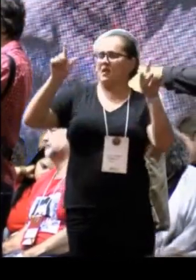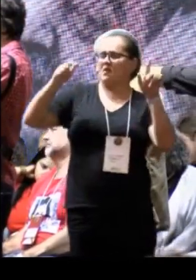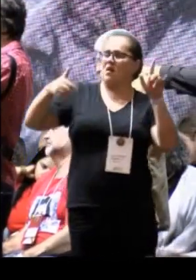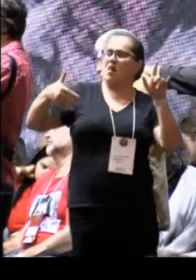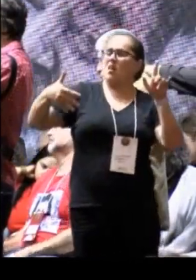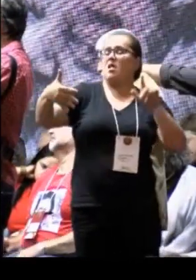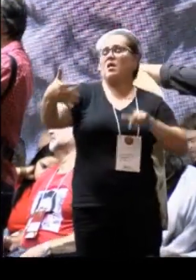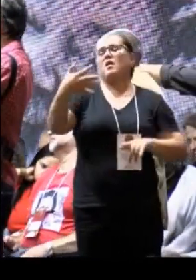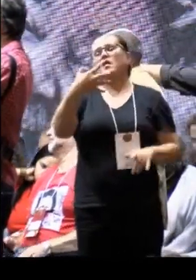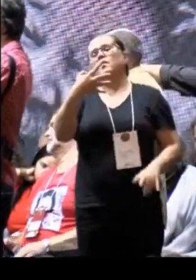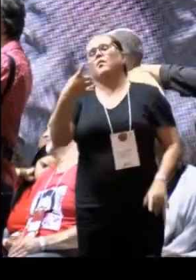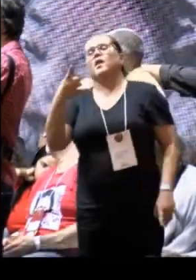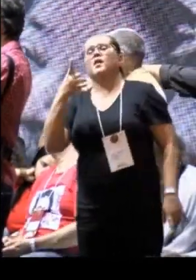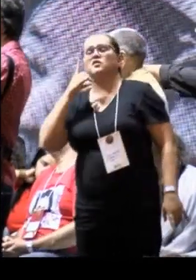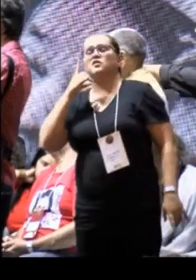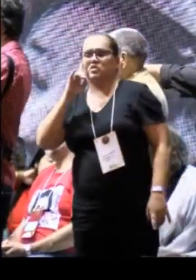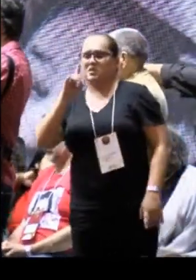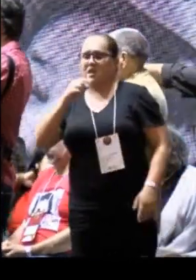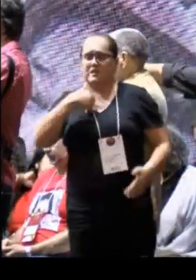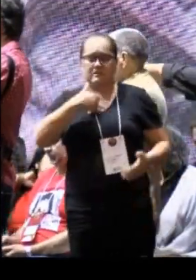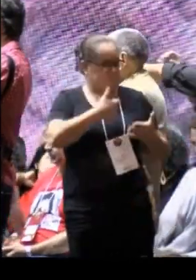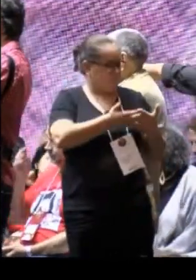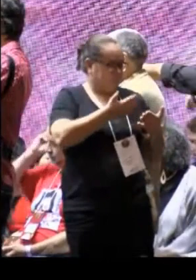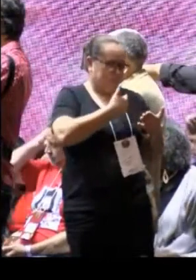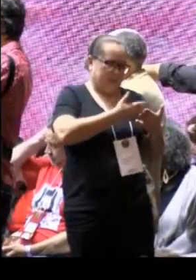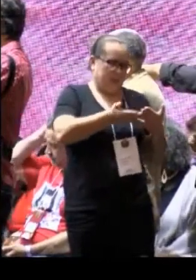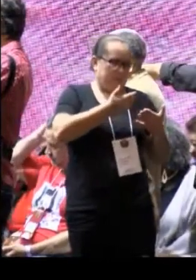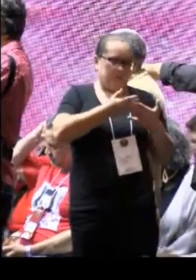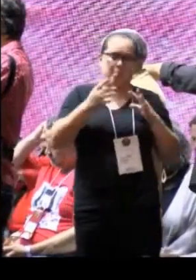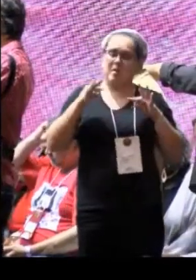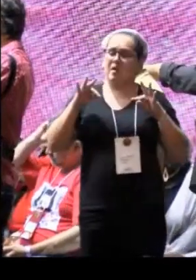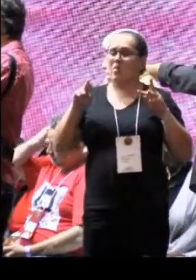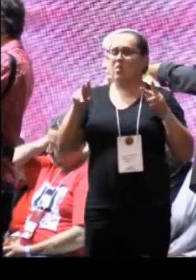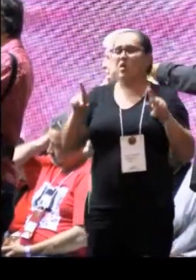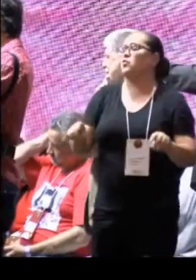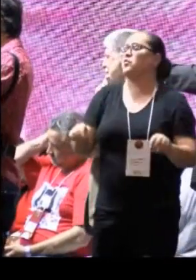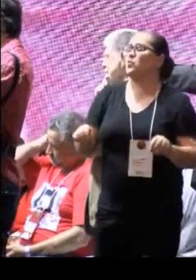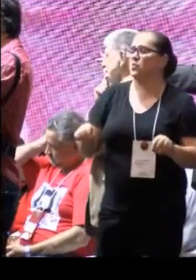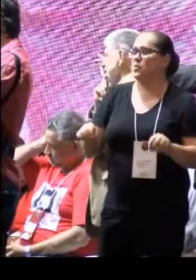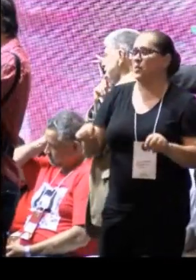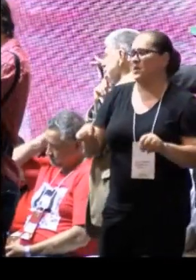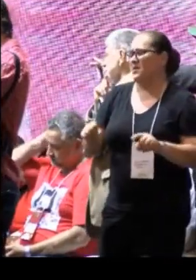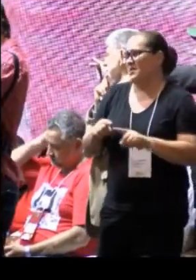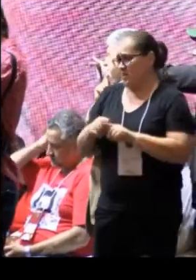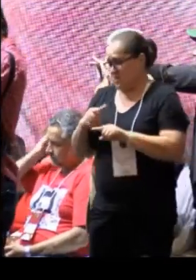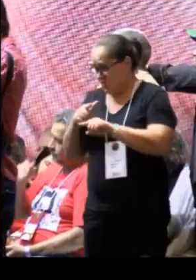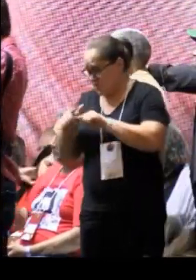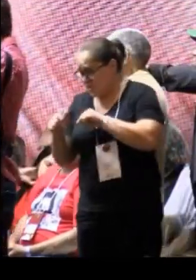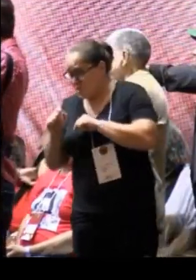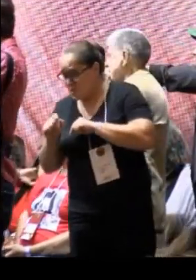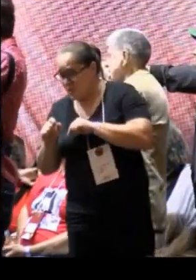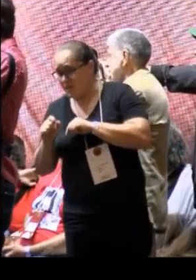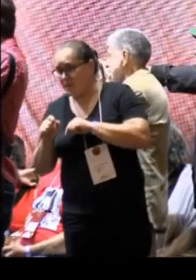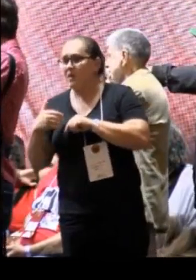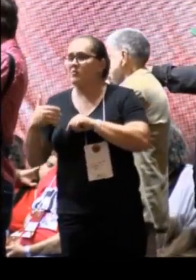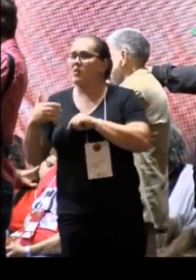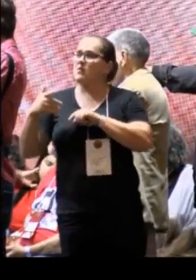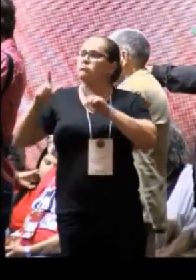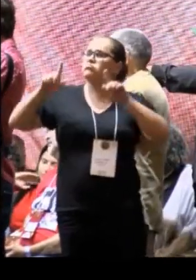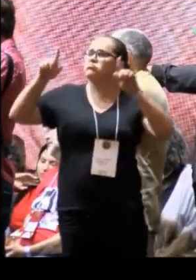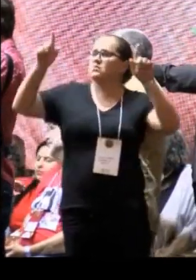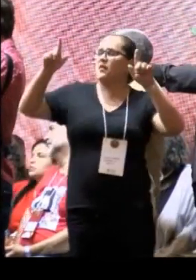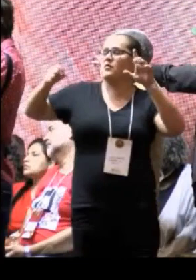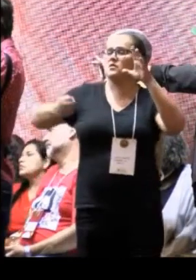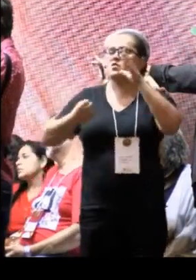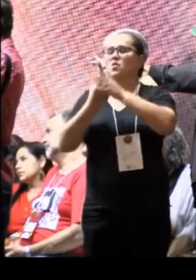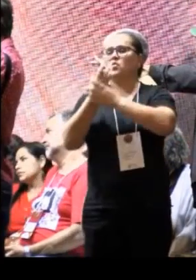dias. Nós perdemos tudo, não ganhamos nada, mas a partir da greve nós construímos o PT,